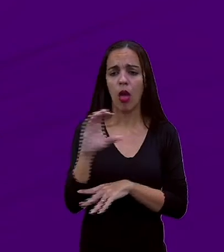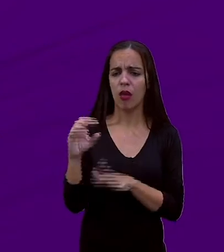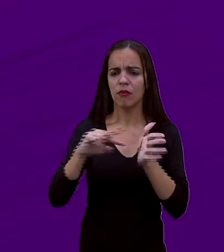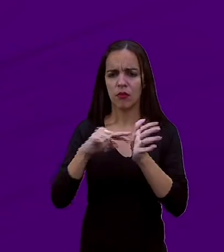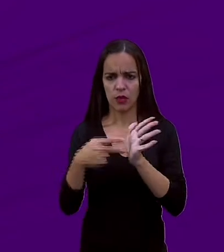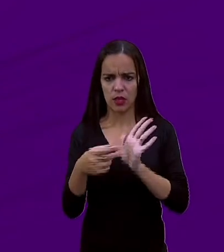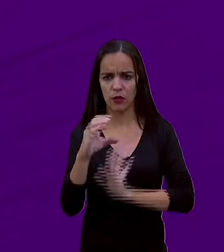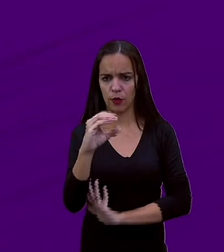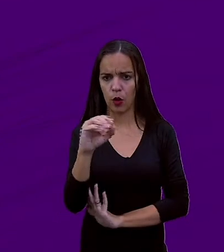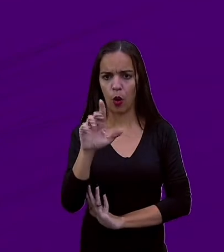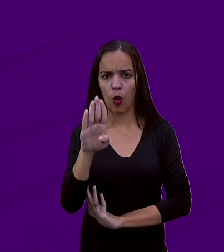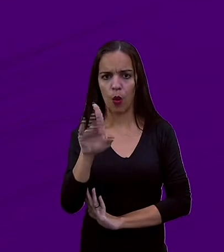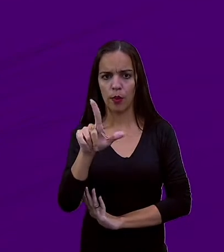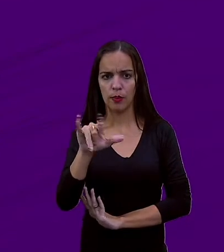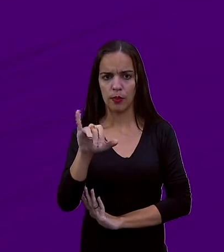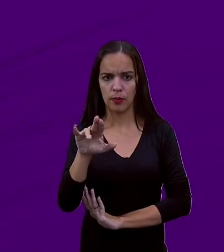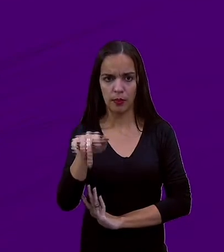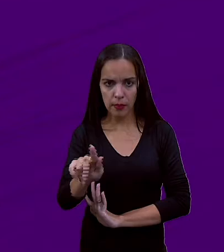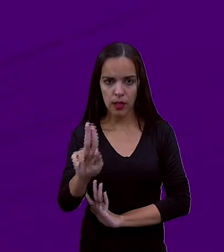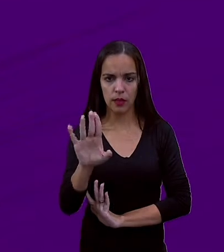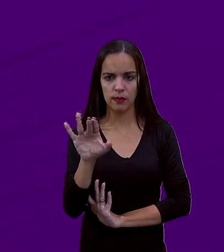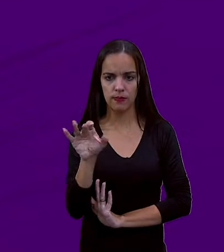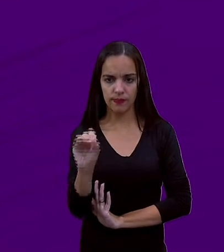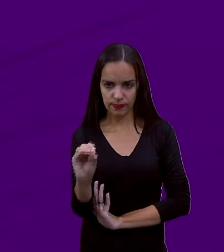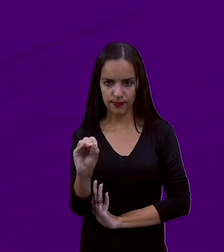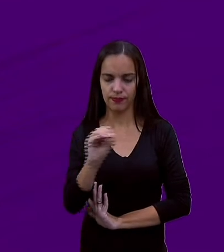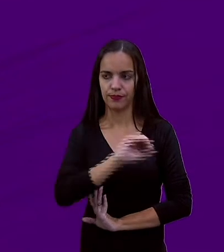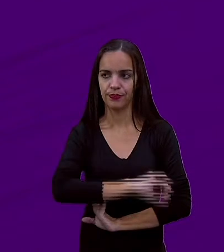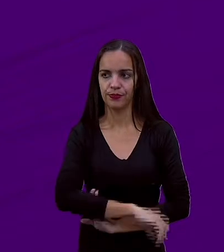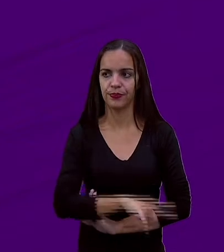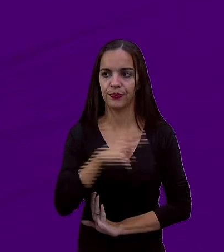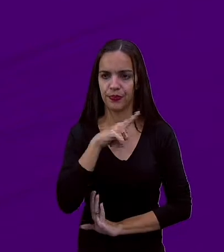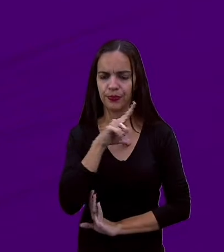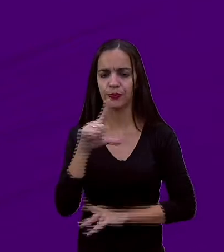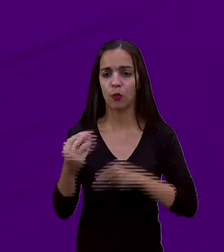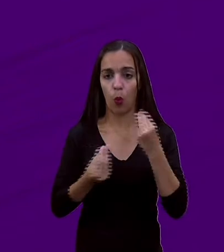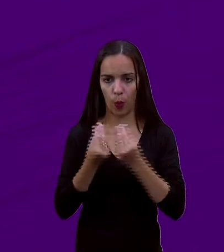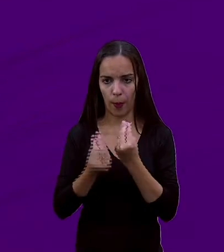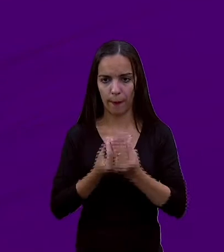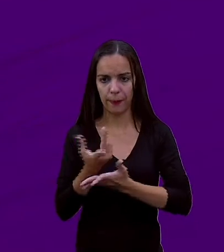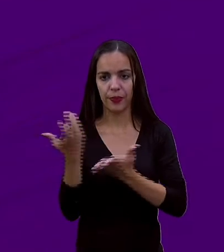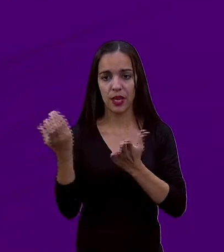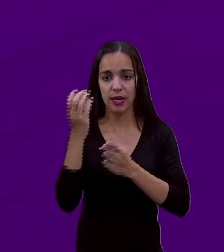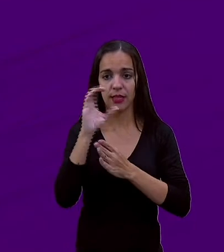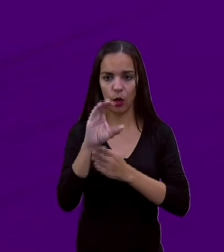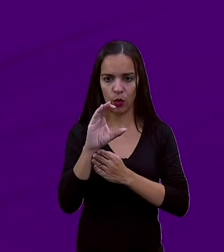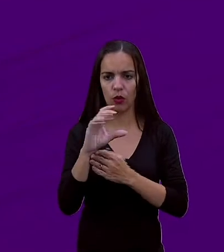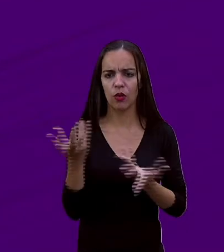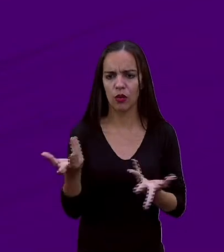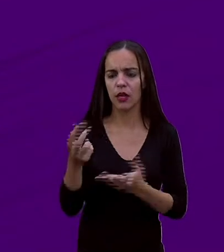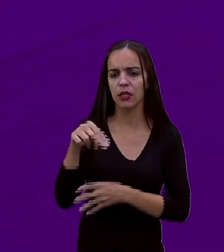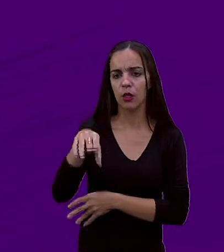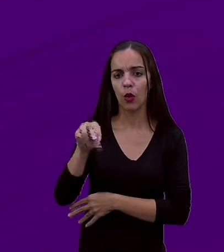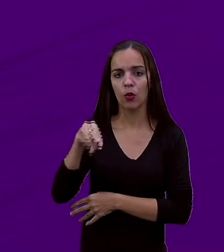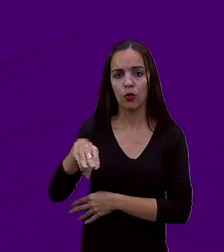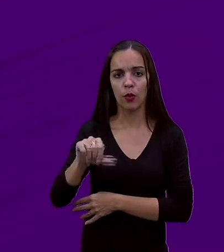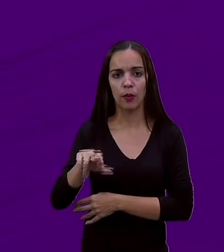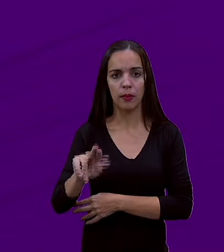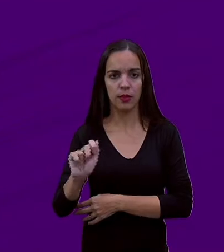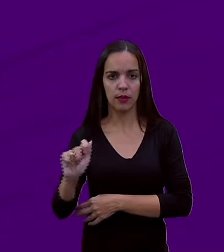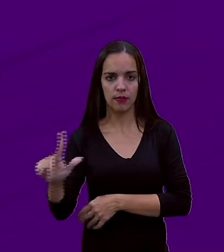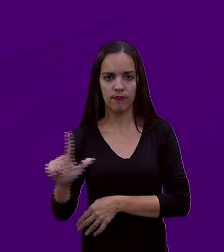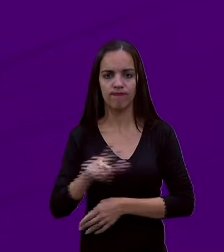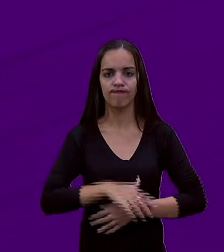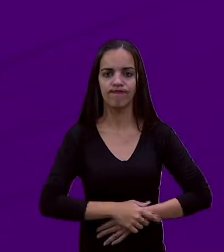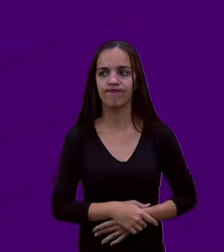gente saber esse conteúdo de colocação pronominal, tá certo? Então agora vejamos. Os